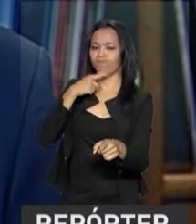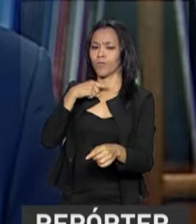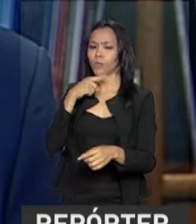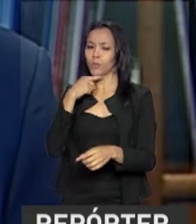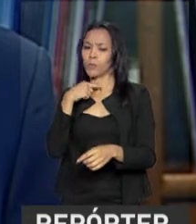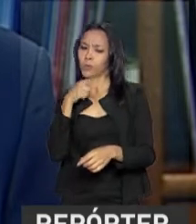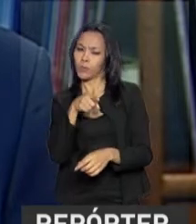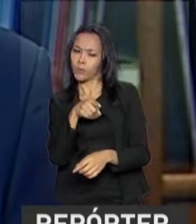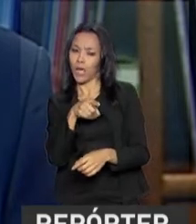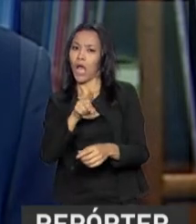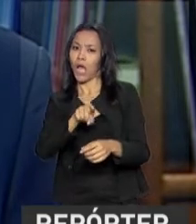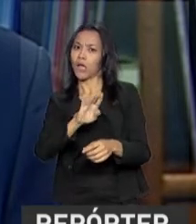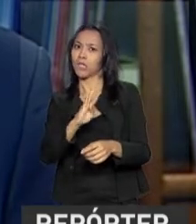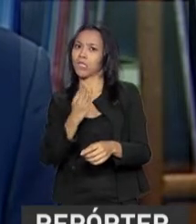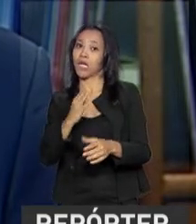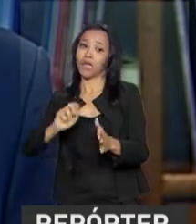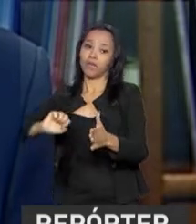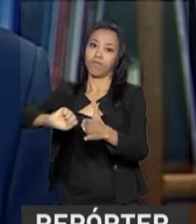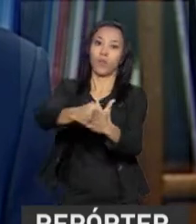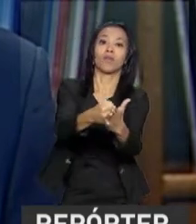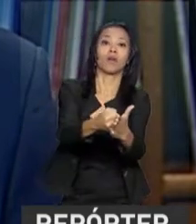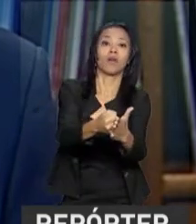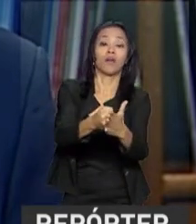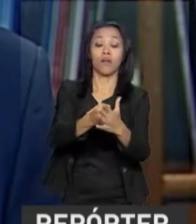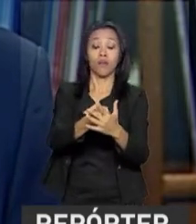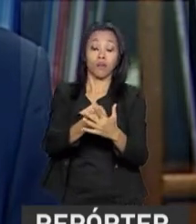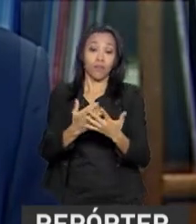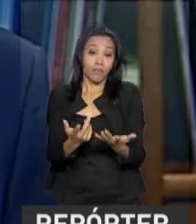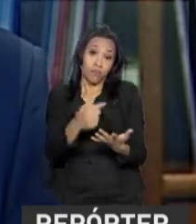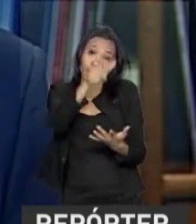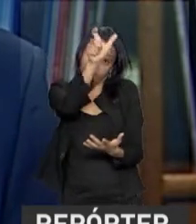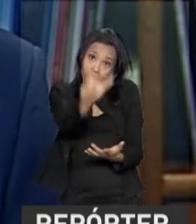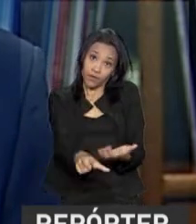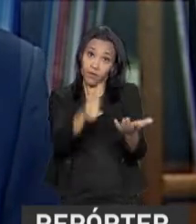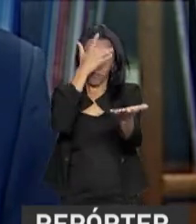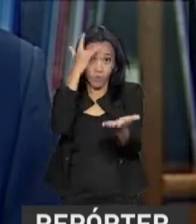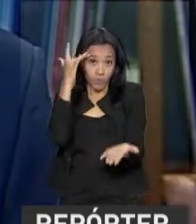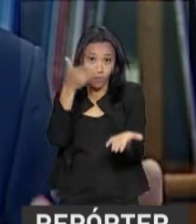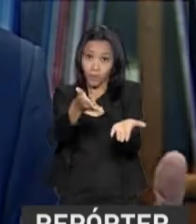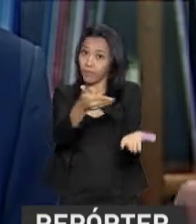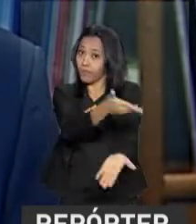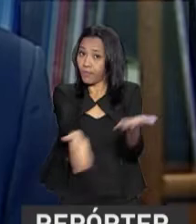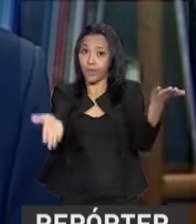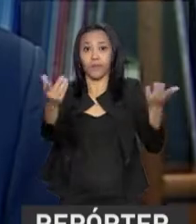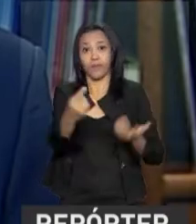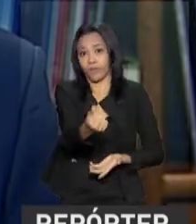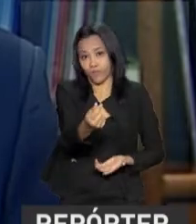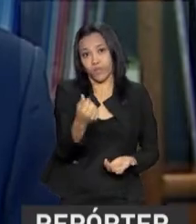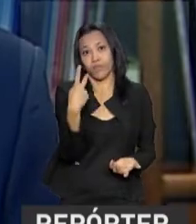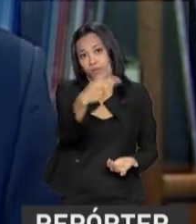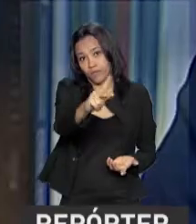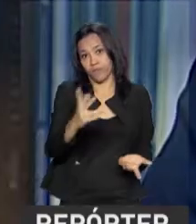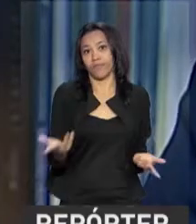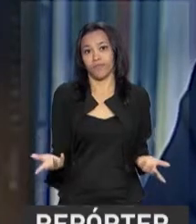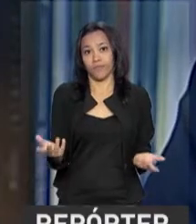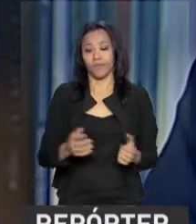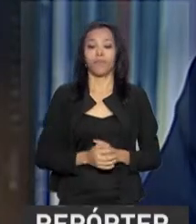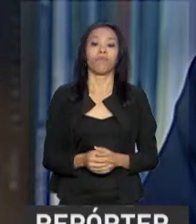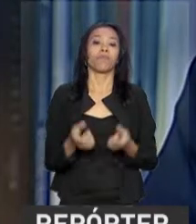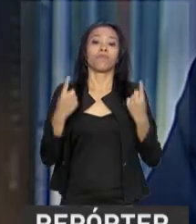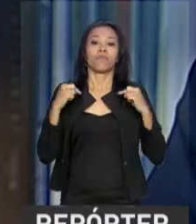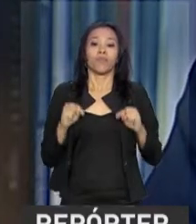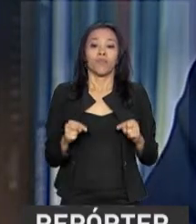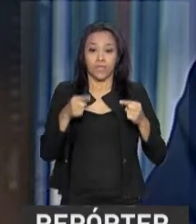suspeita de fraude pra quê pra que o trabalhador não não perca esse dinheiro os jogadores isso